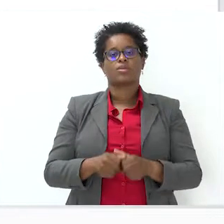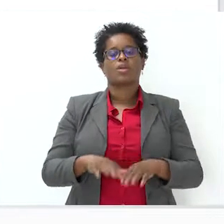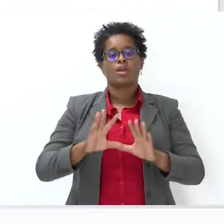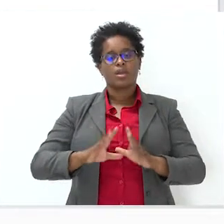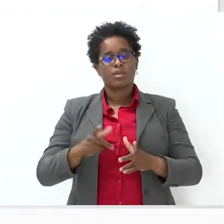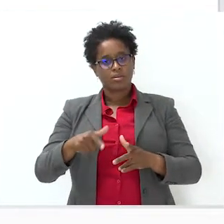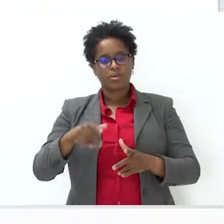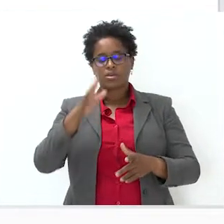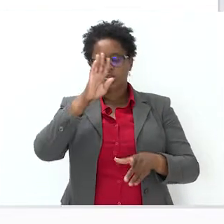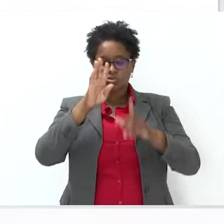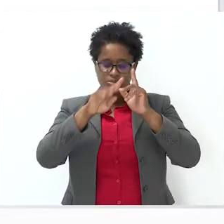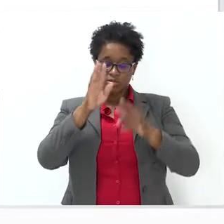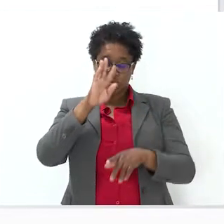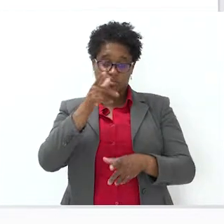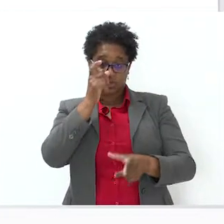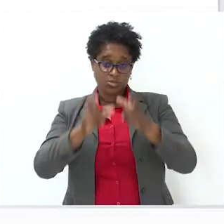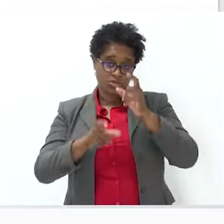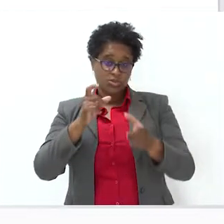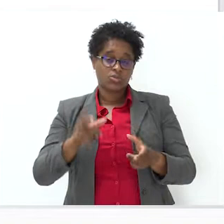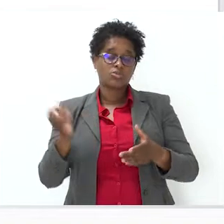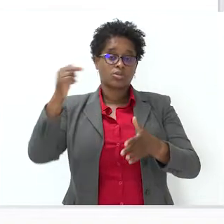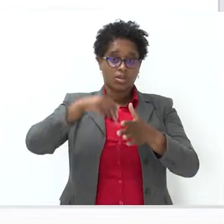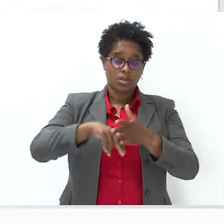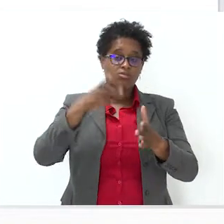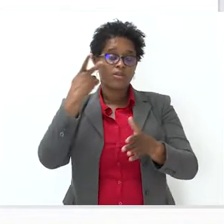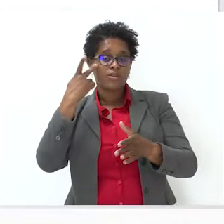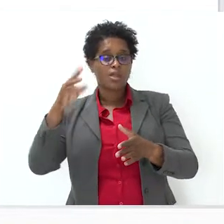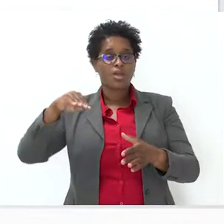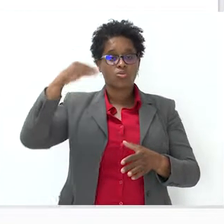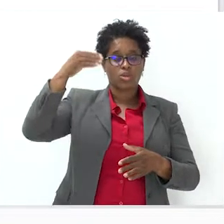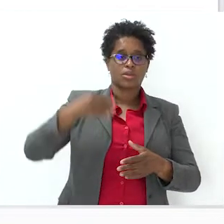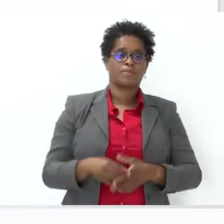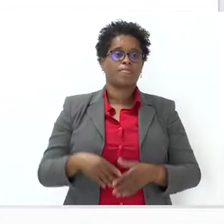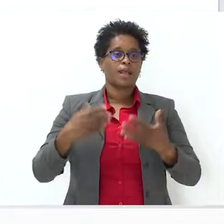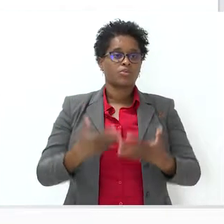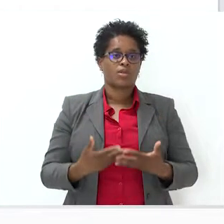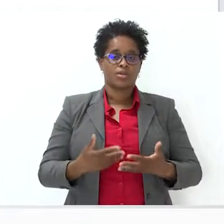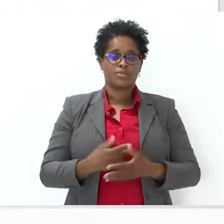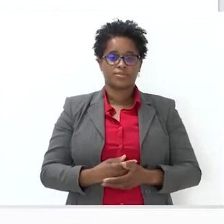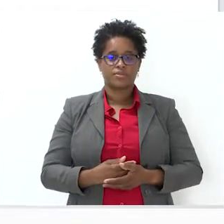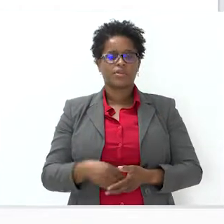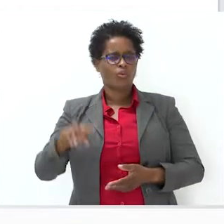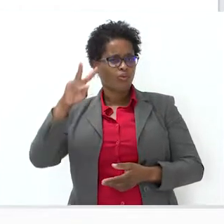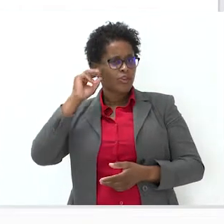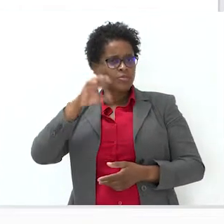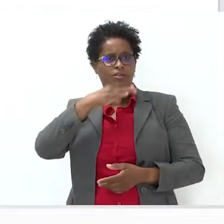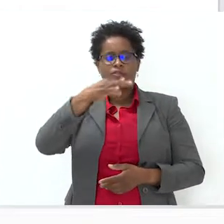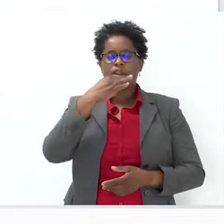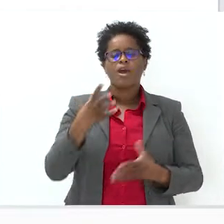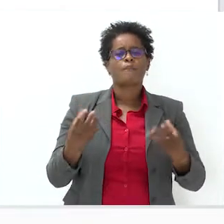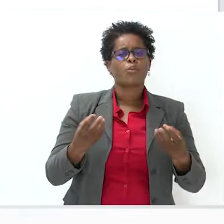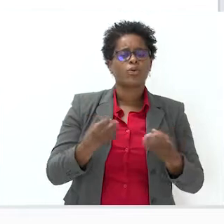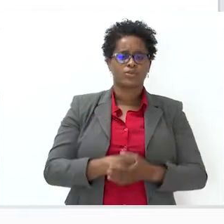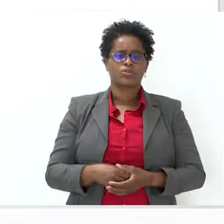a evolução do ser humano no seu ingresso à vida adulta. Atualmente, ouvimos falar